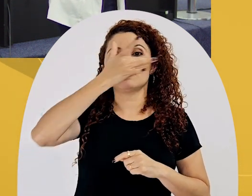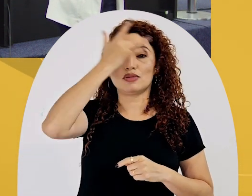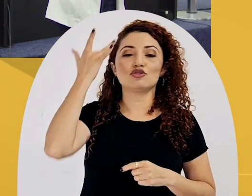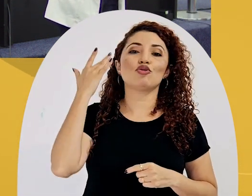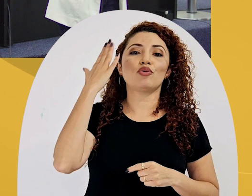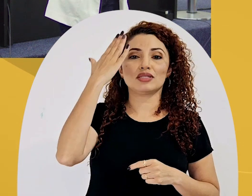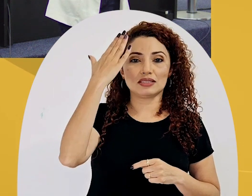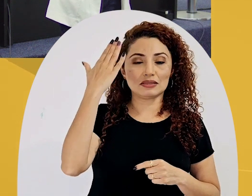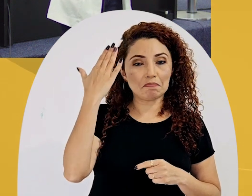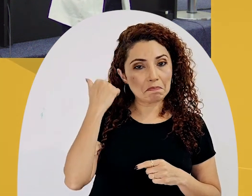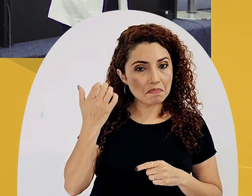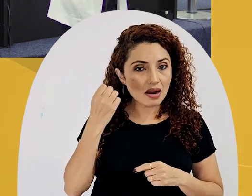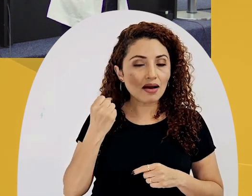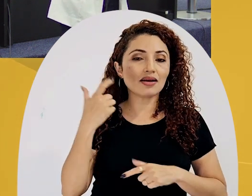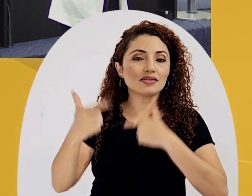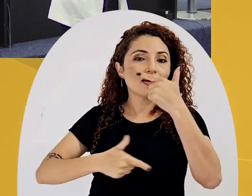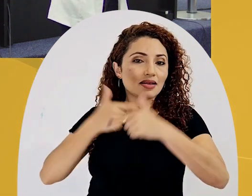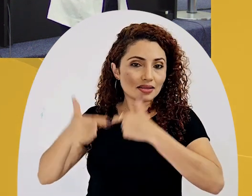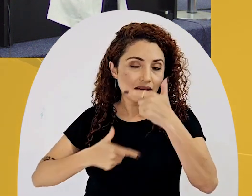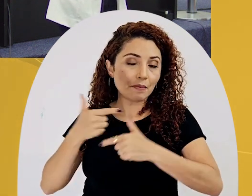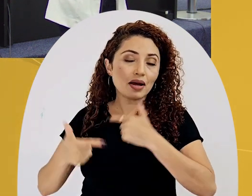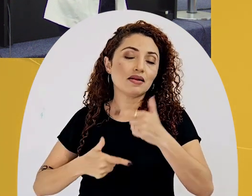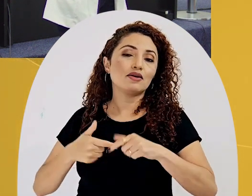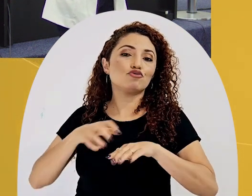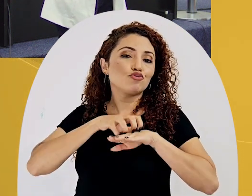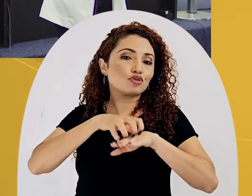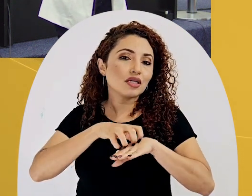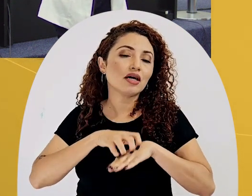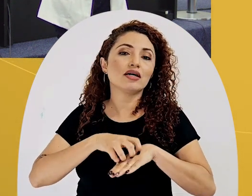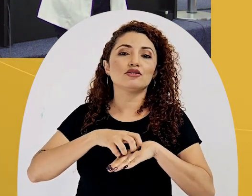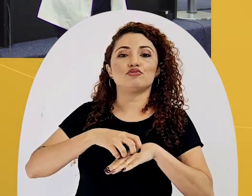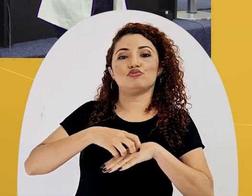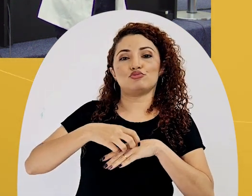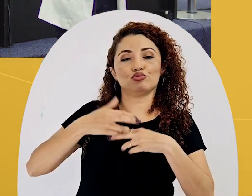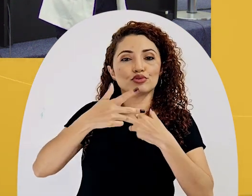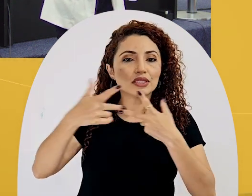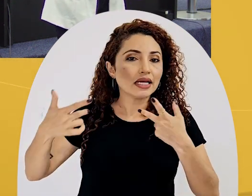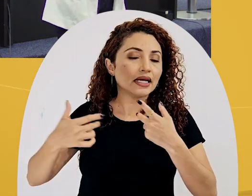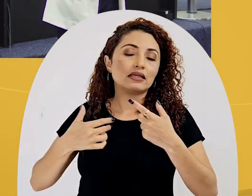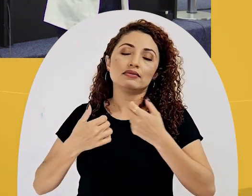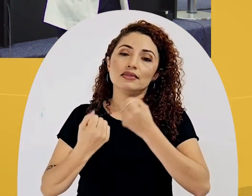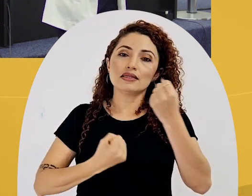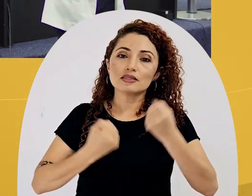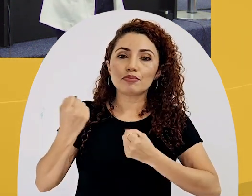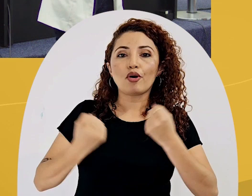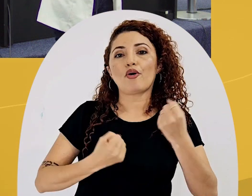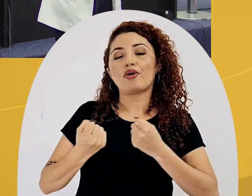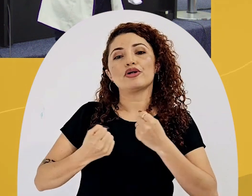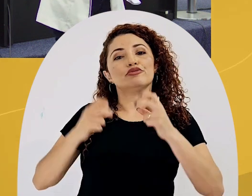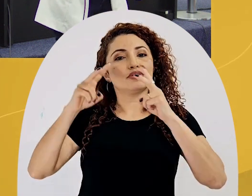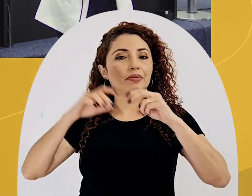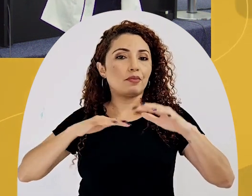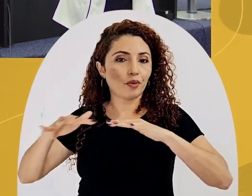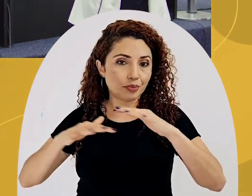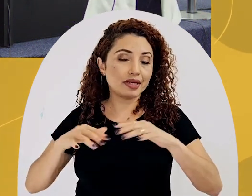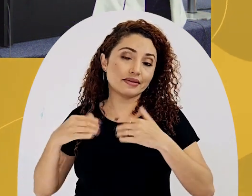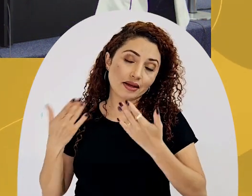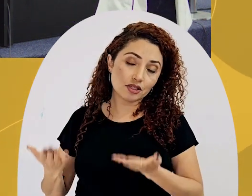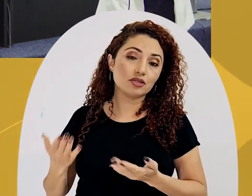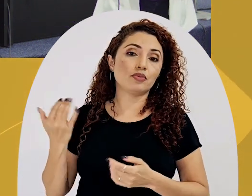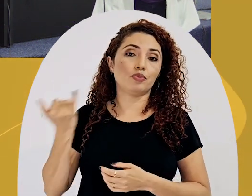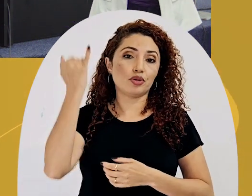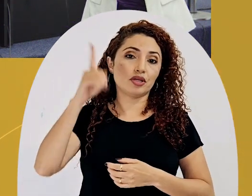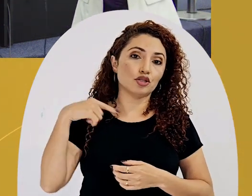na mobilidade. Então, acho que é um aspecto importante para a gente levar em consideração sempre que a gente estiver aí entendendo as relações dos